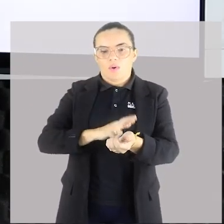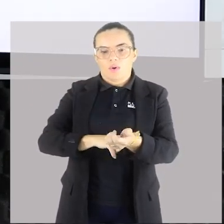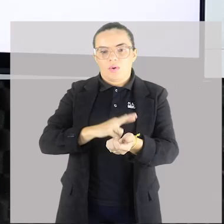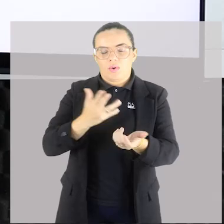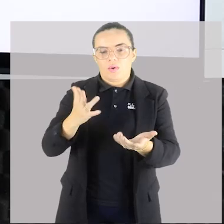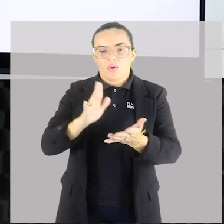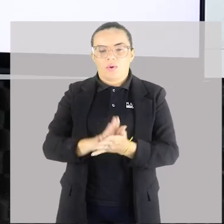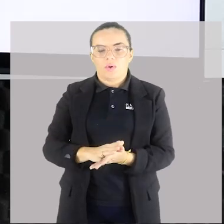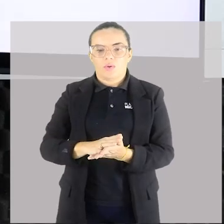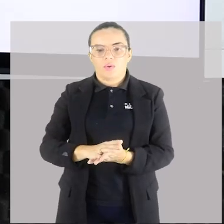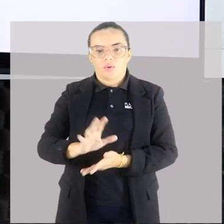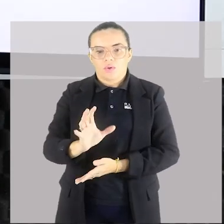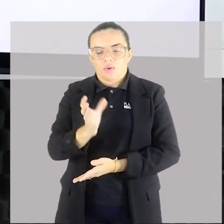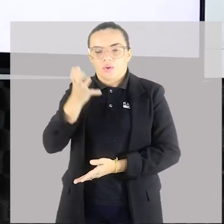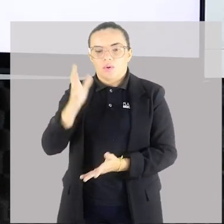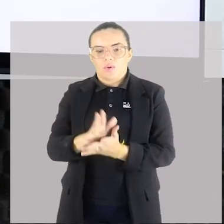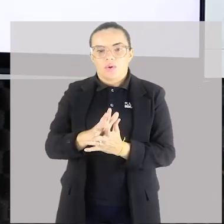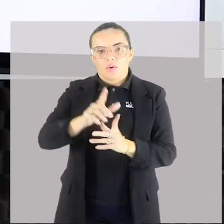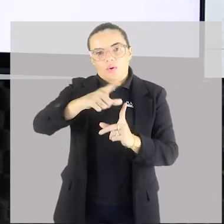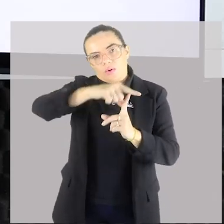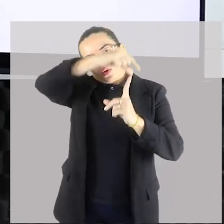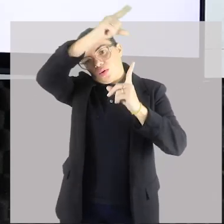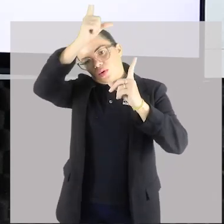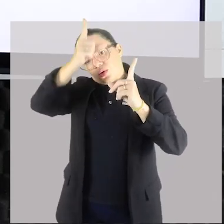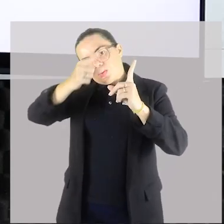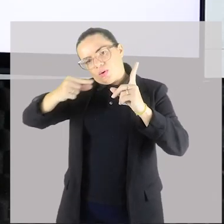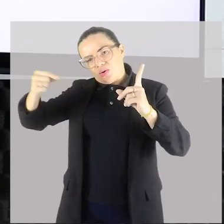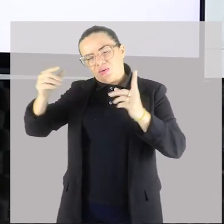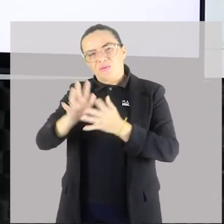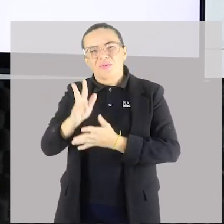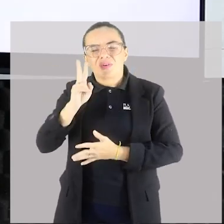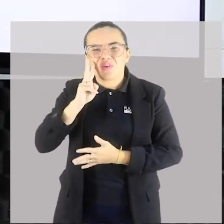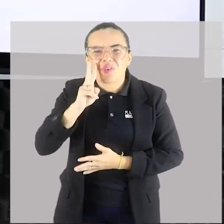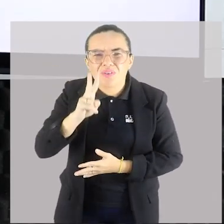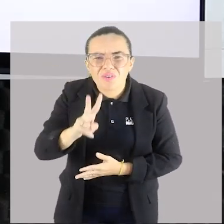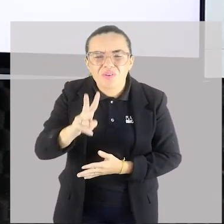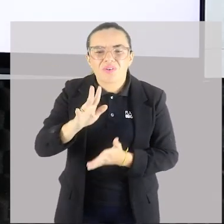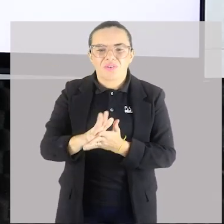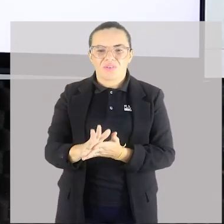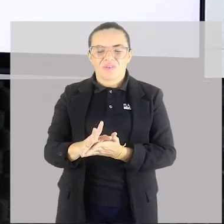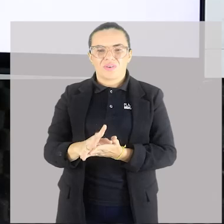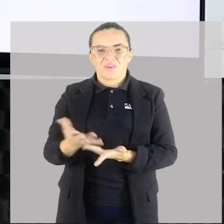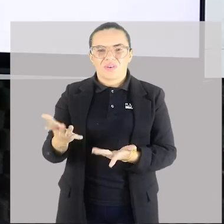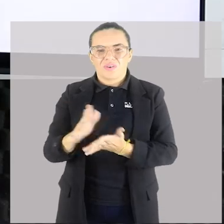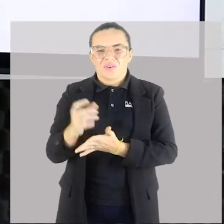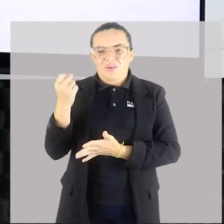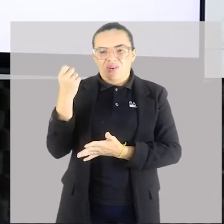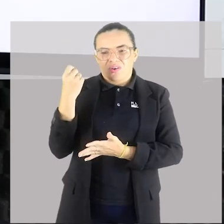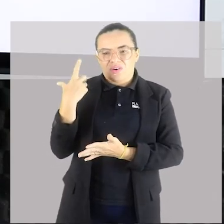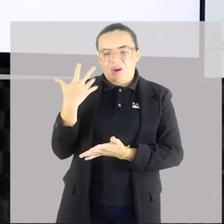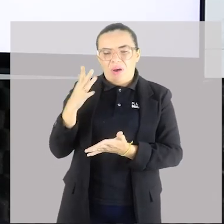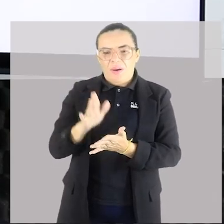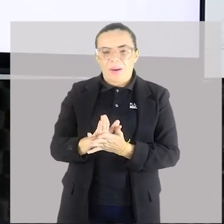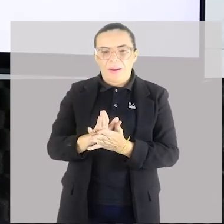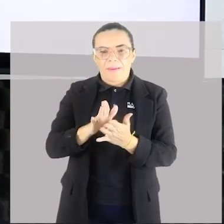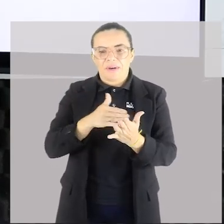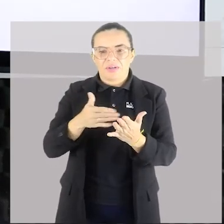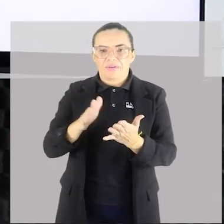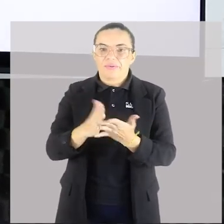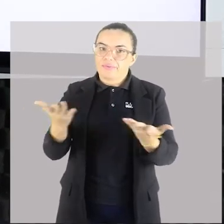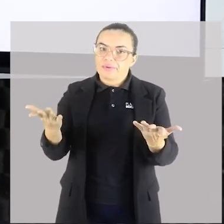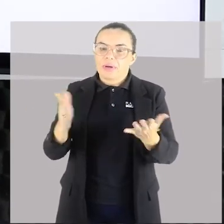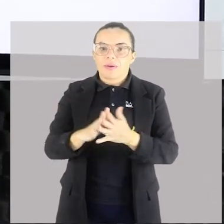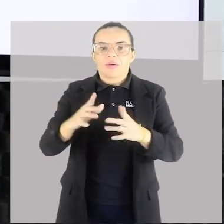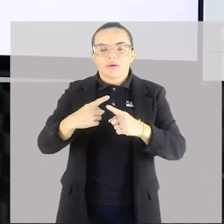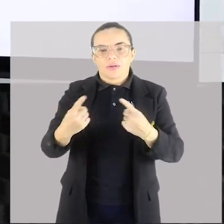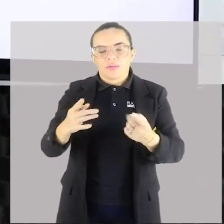só estou vendo manchas. Bom, se você não quiser ver mais do que você acha que está vendo aí, fica difícil a gente discutir. Por quê? Porque o objetivo